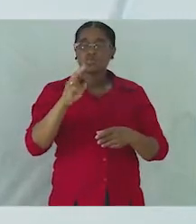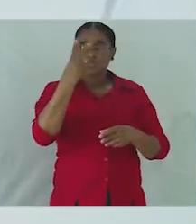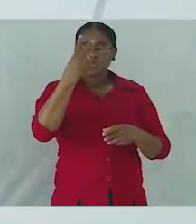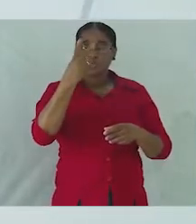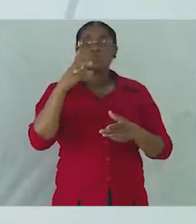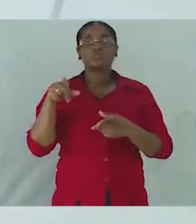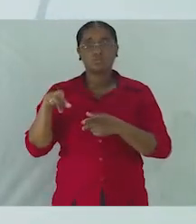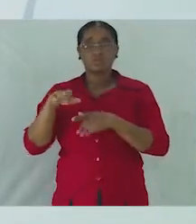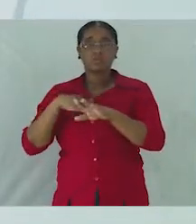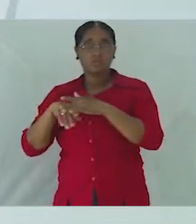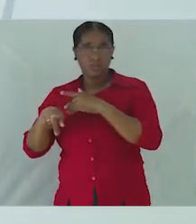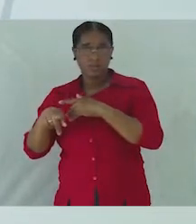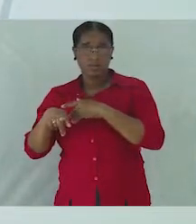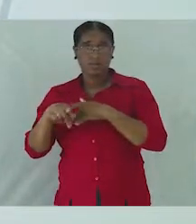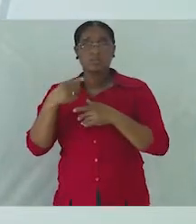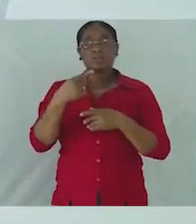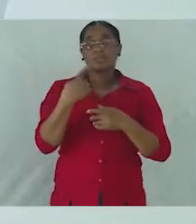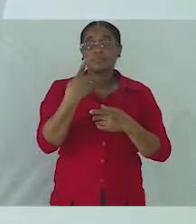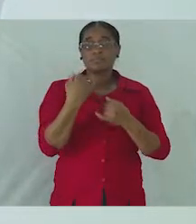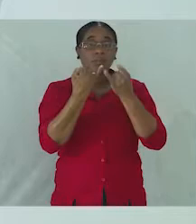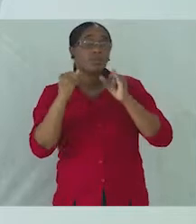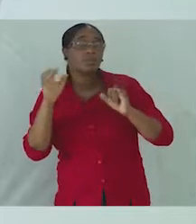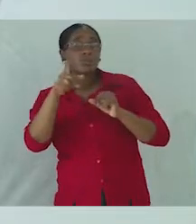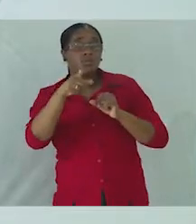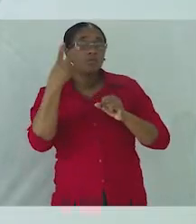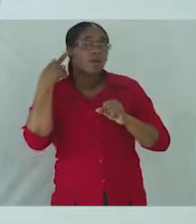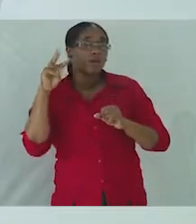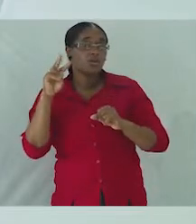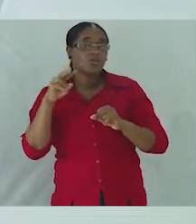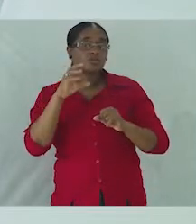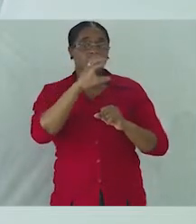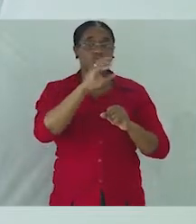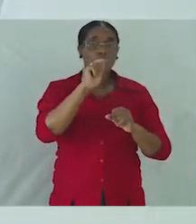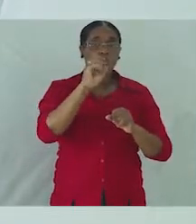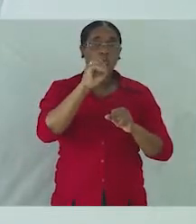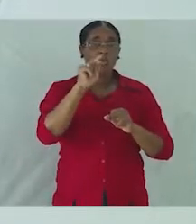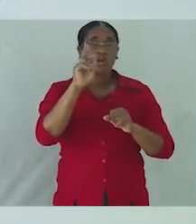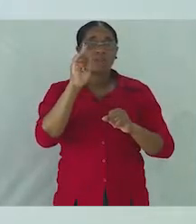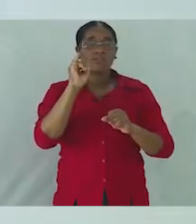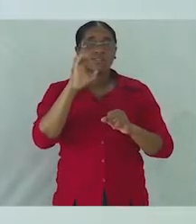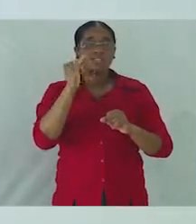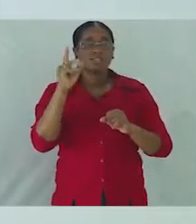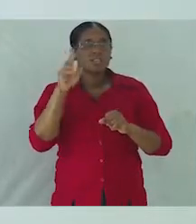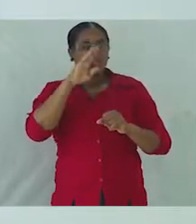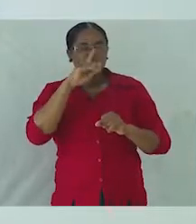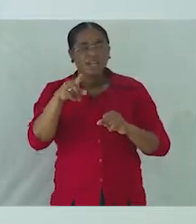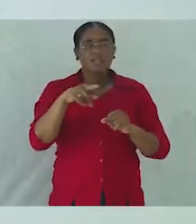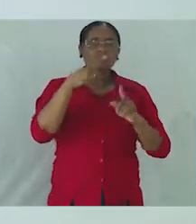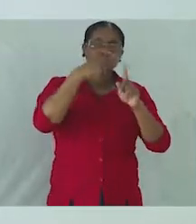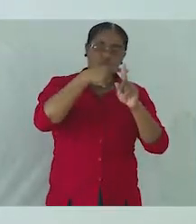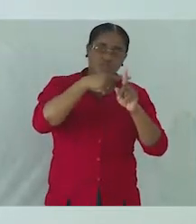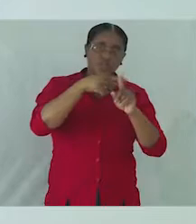segundo caso, dependendo do valor dos coeficientes, se eles forem ambos positivos, ambos